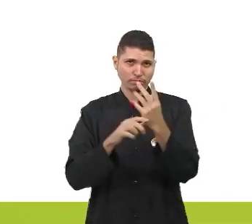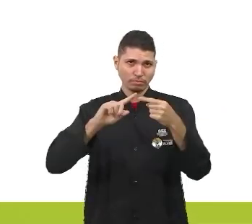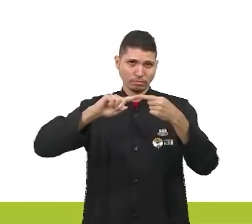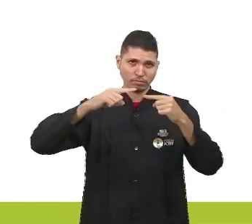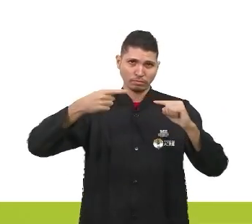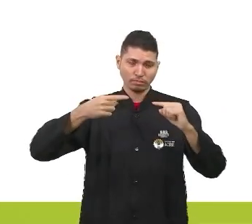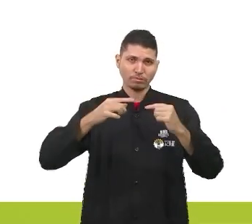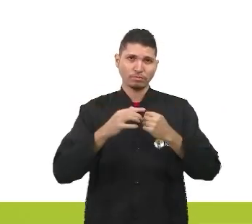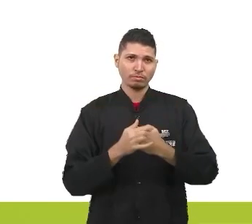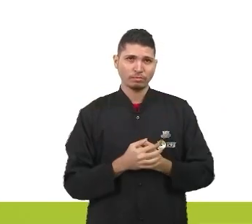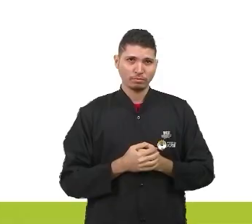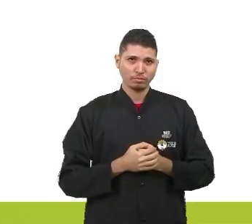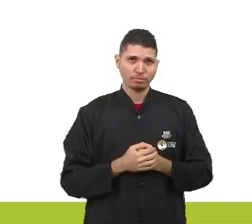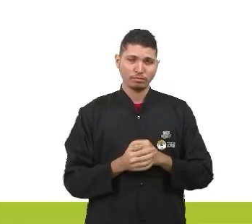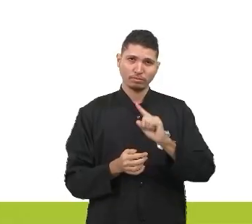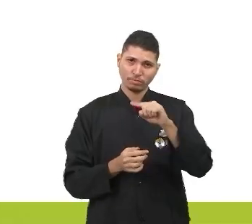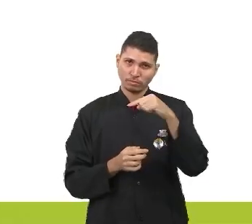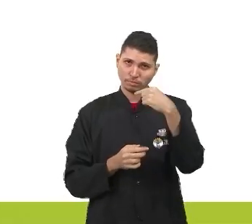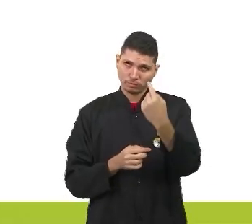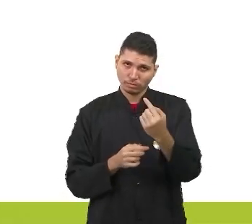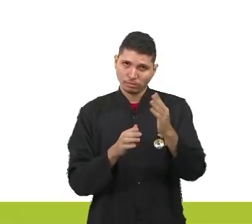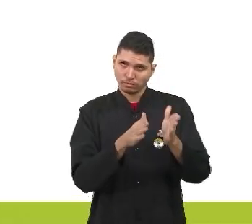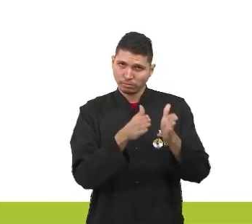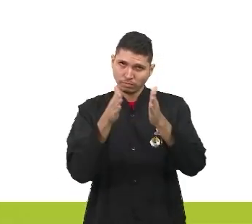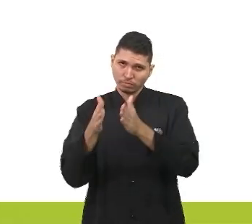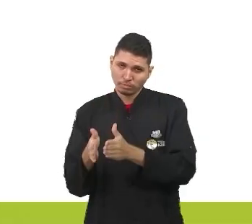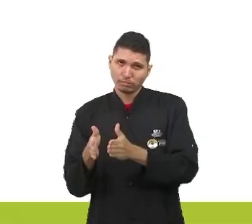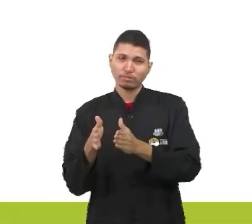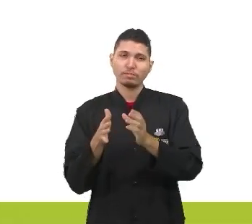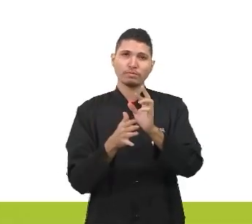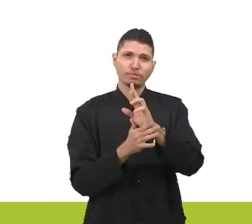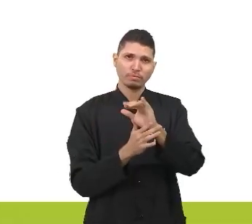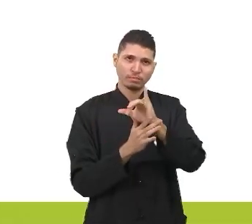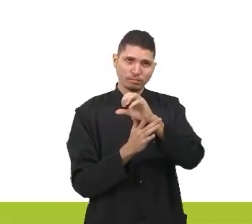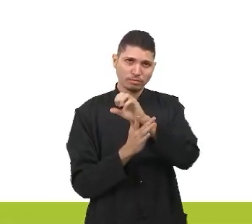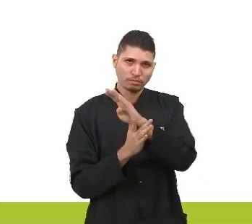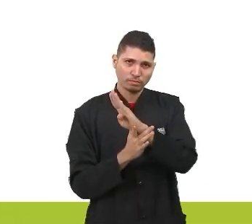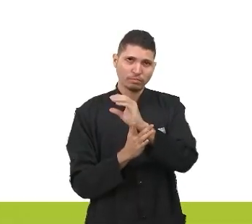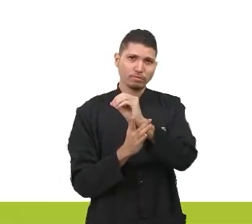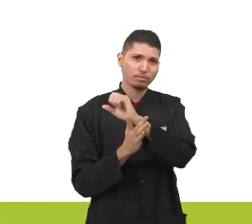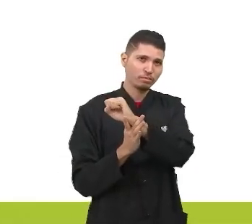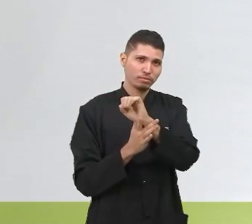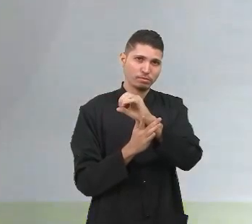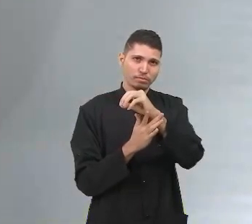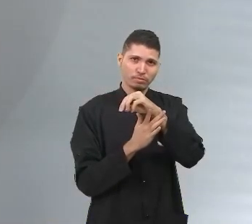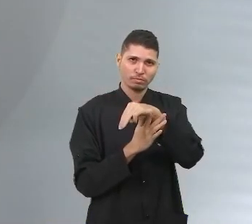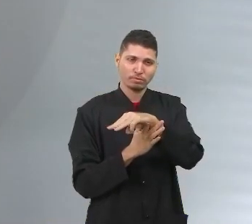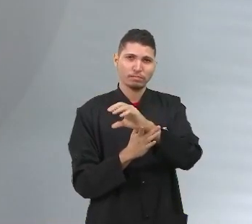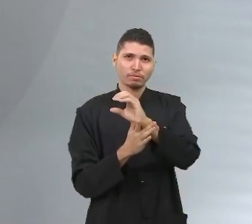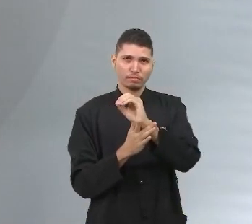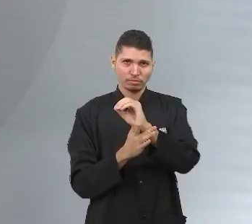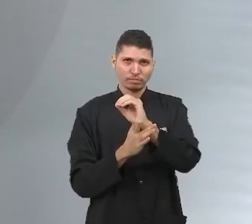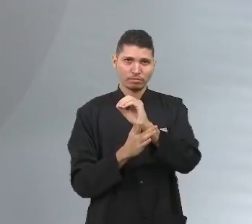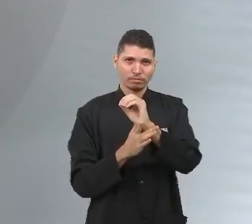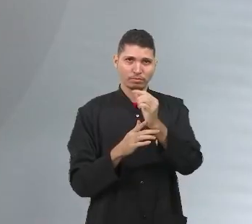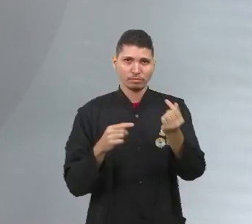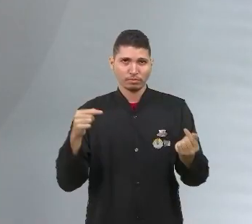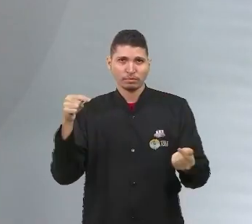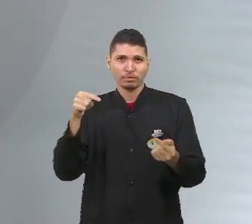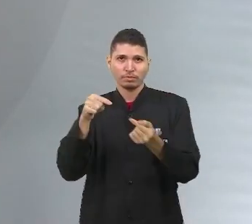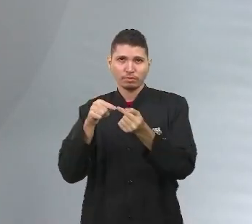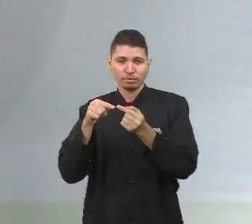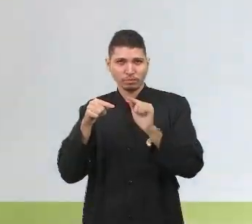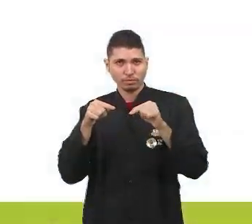mensageiro foi lá para o ribossomo, e então ele foi traduzido para a formação da proteína. Ok?